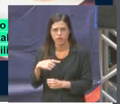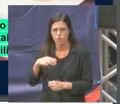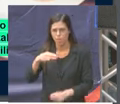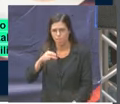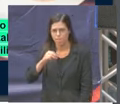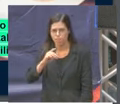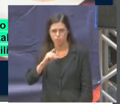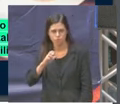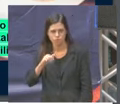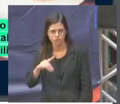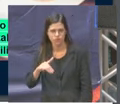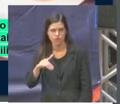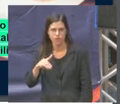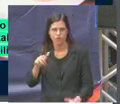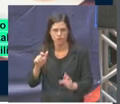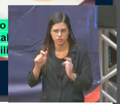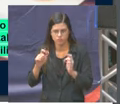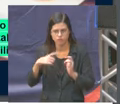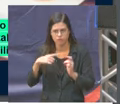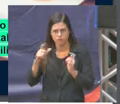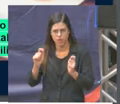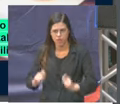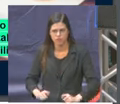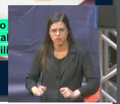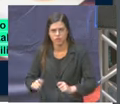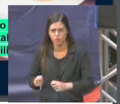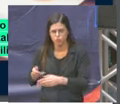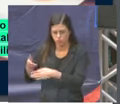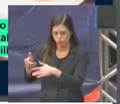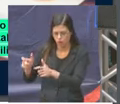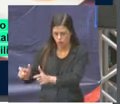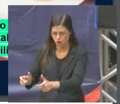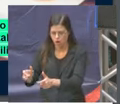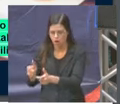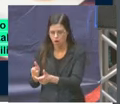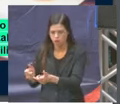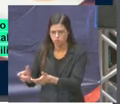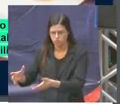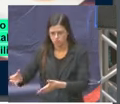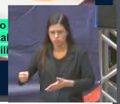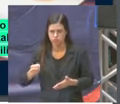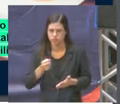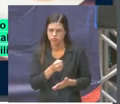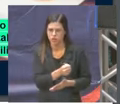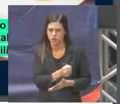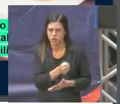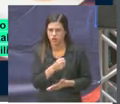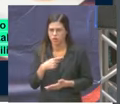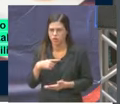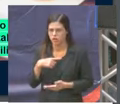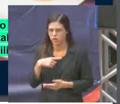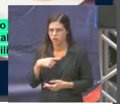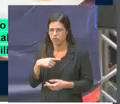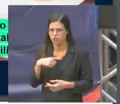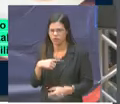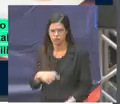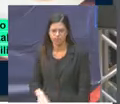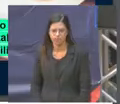com 70% da sua capacidade, eu vou até o local, faço a retirada, a triagem, isso tudo tem blockchain de rastreabilidade.